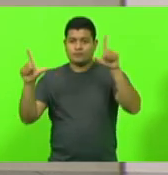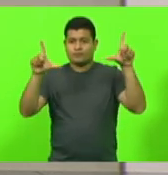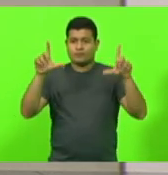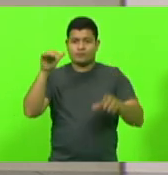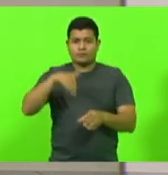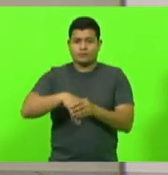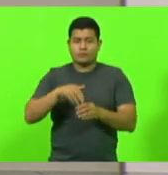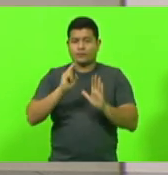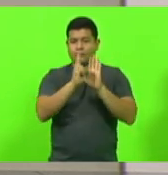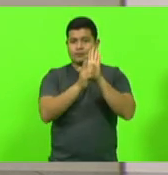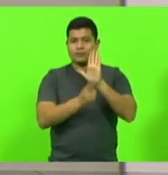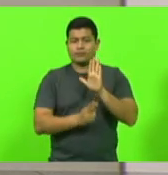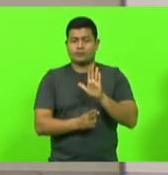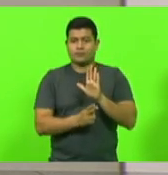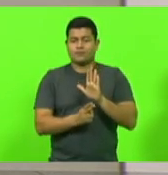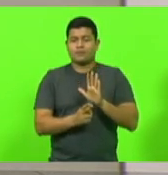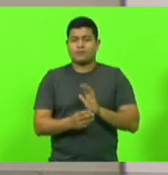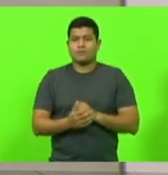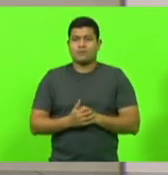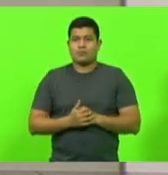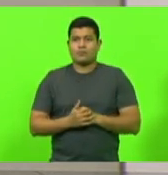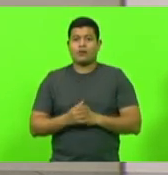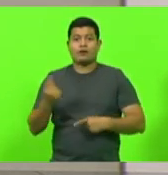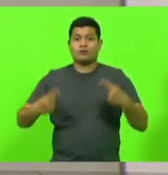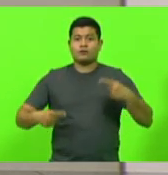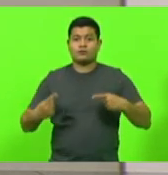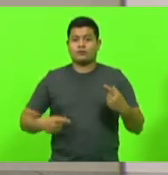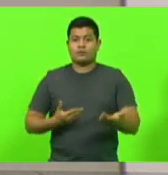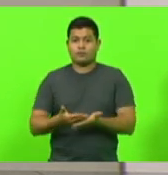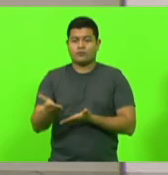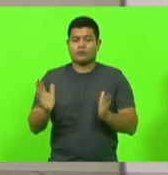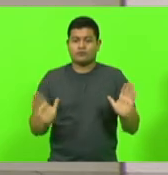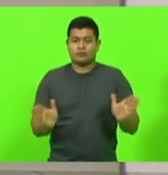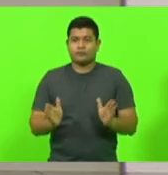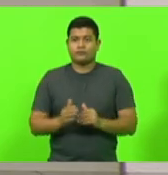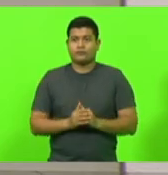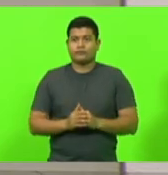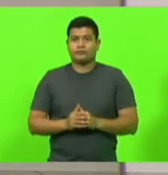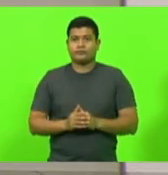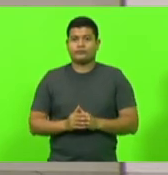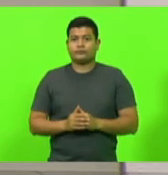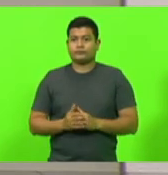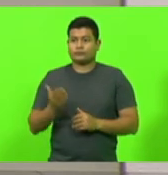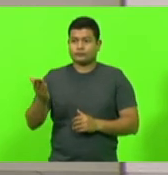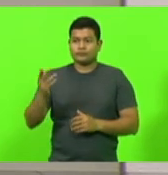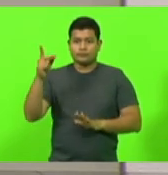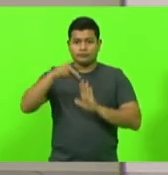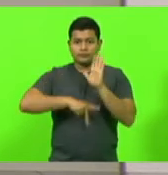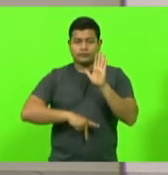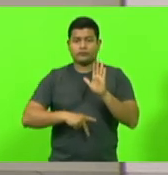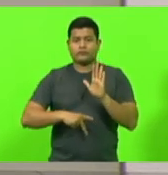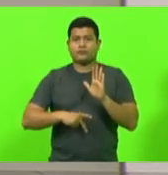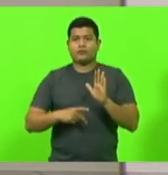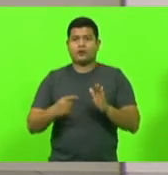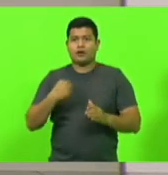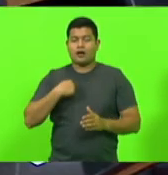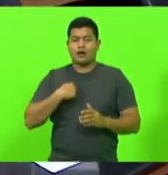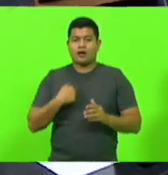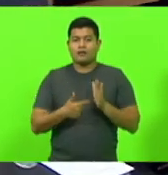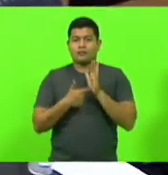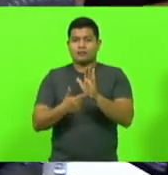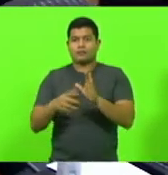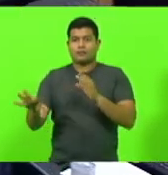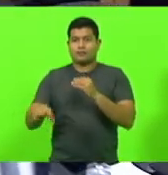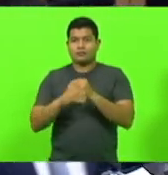em discussão no projeto? Estamos em discussão. Senhor presidente, esse projeto é aquele para o qual eu apresentei uma